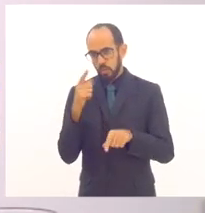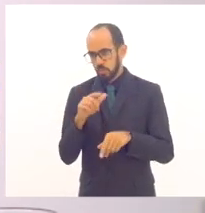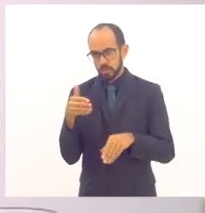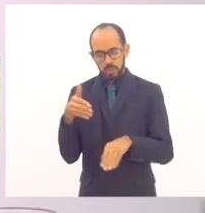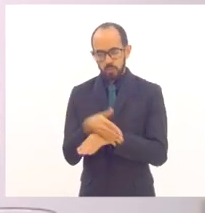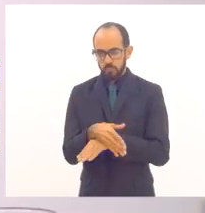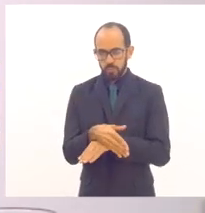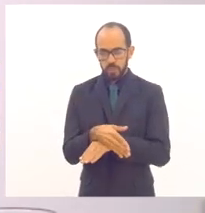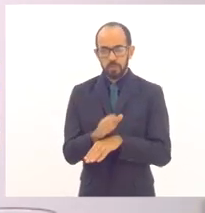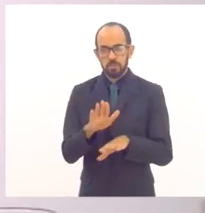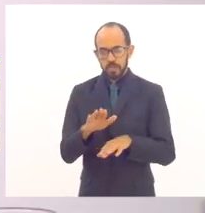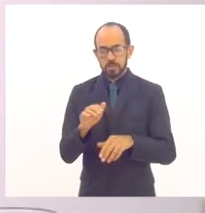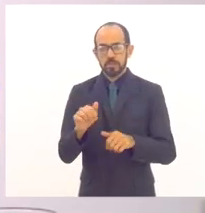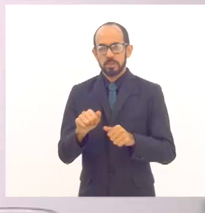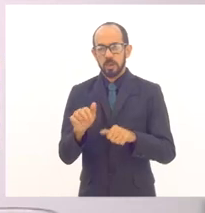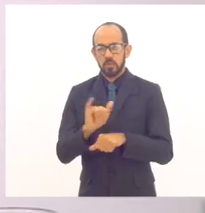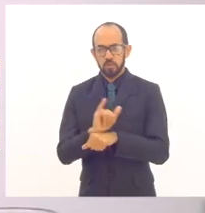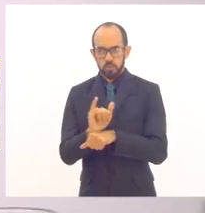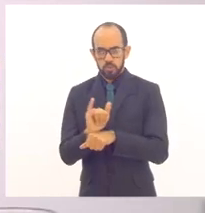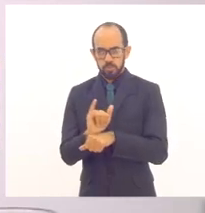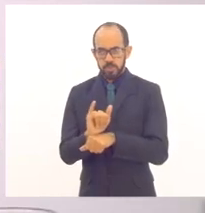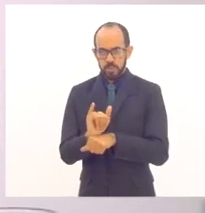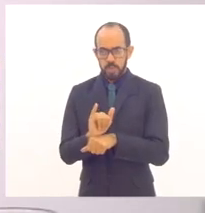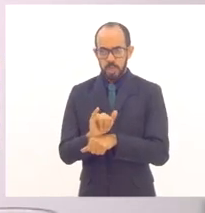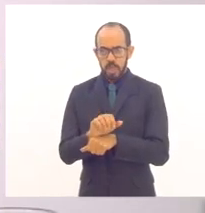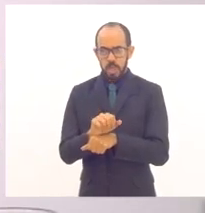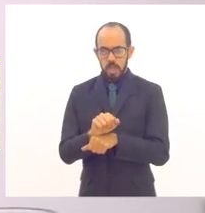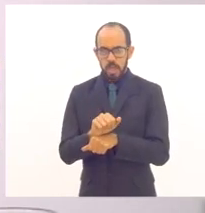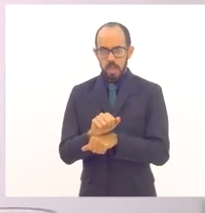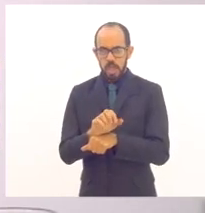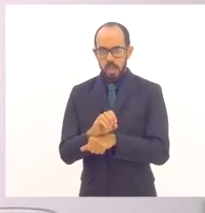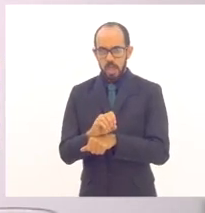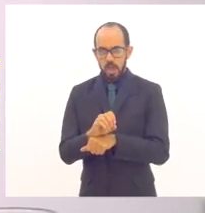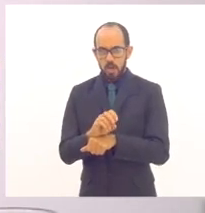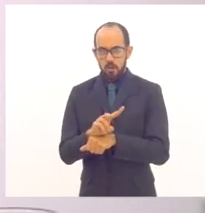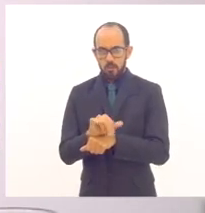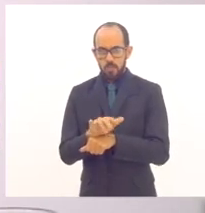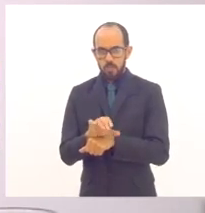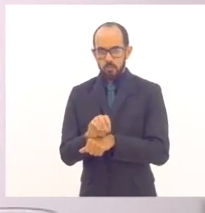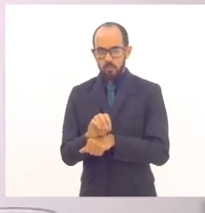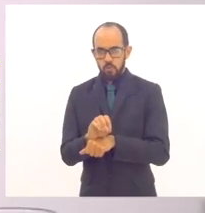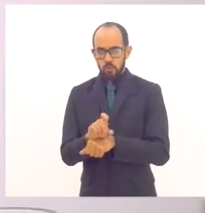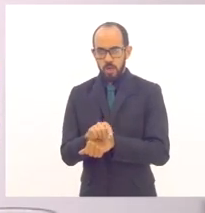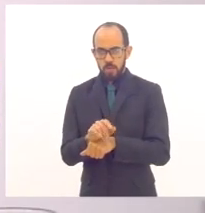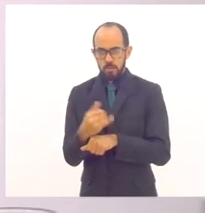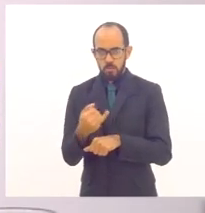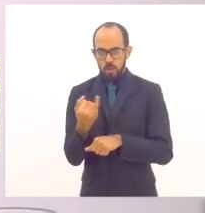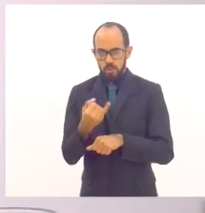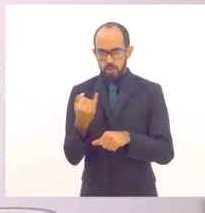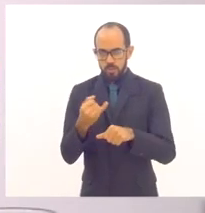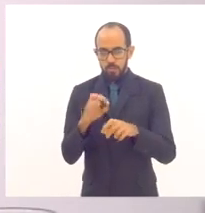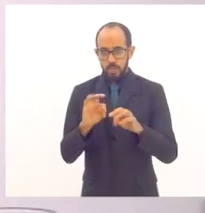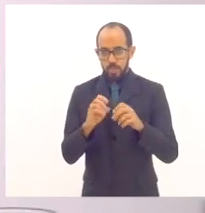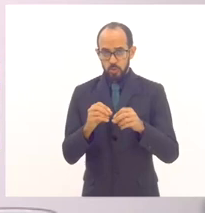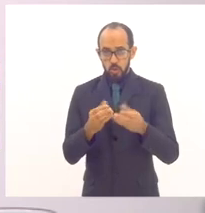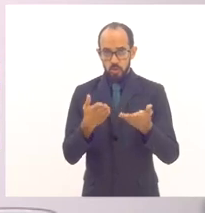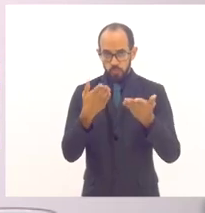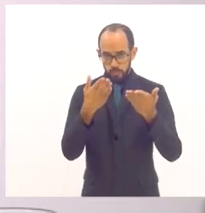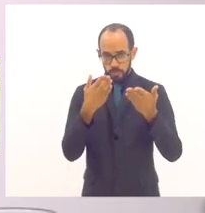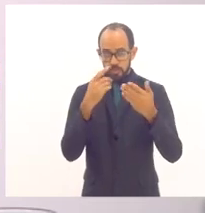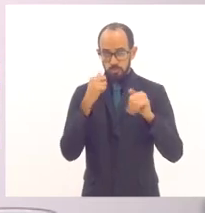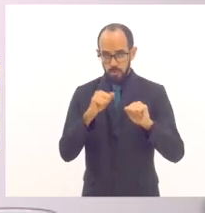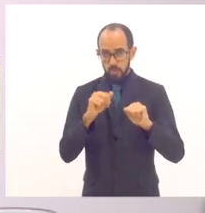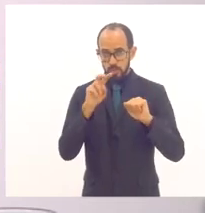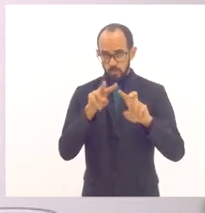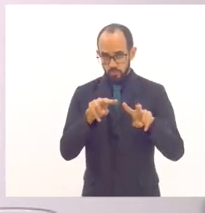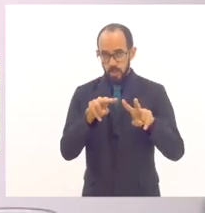vivo na rede, porque acho que isso também é democracia, jogar para a plateia e quem pode decidir capoeira